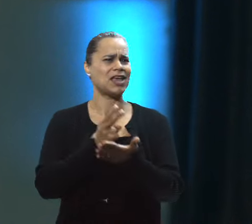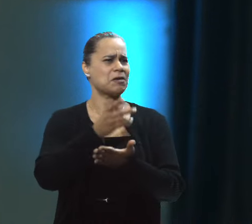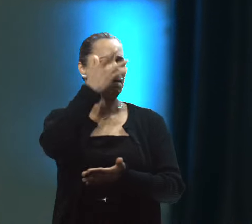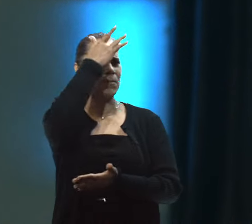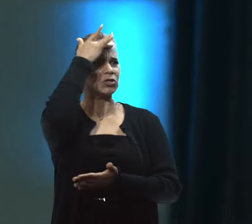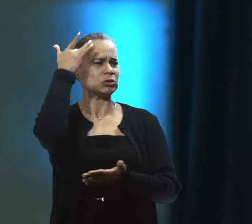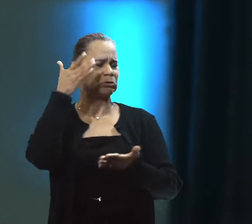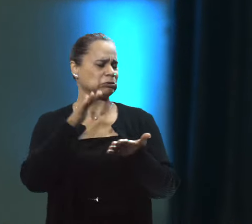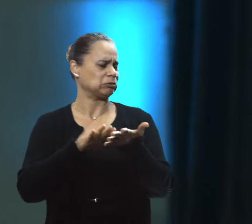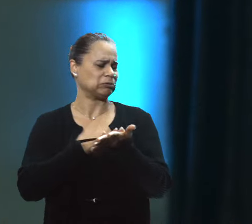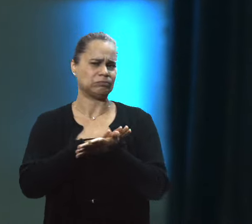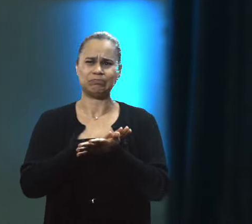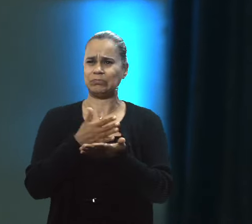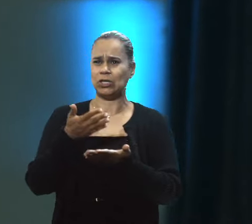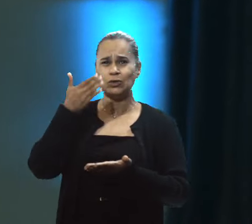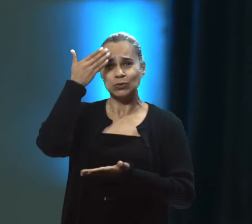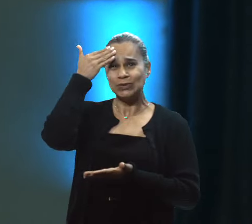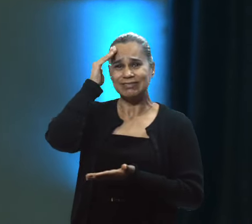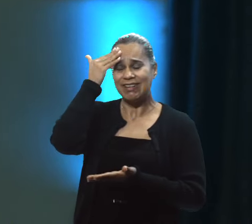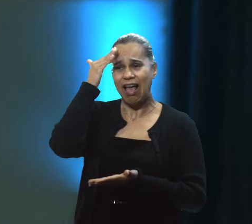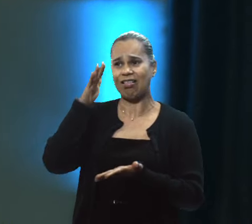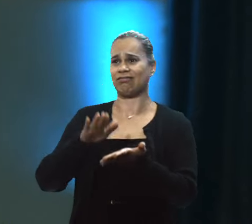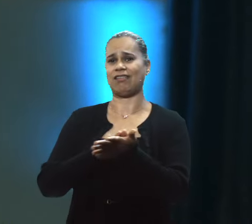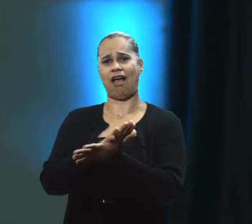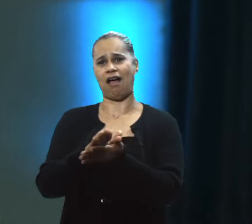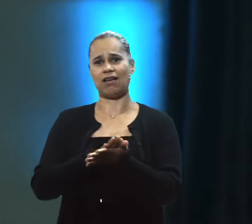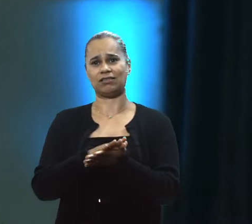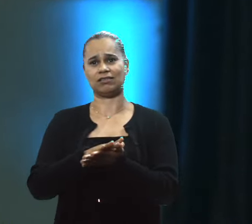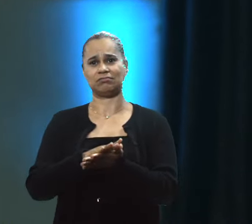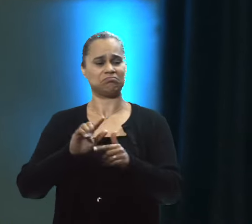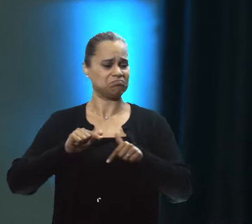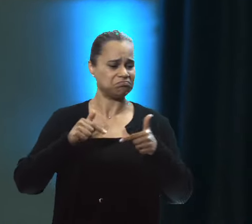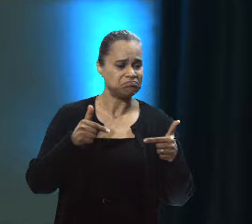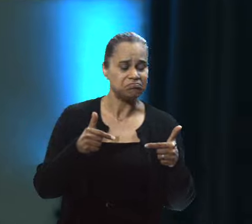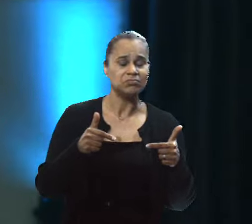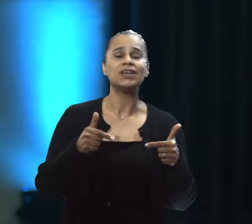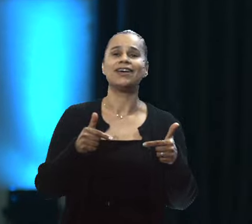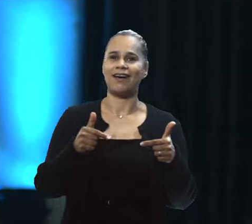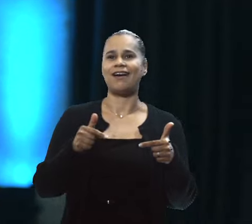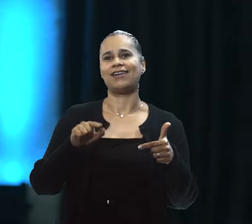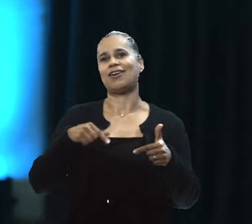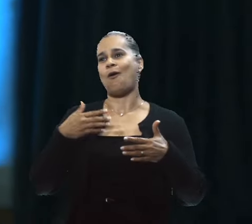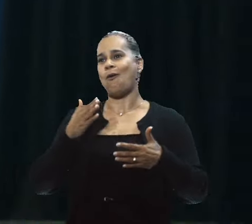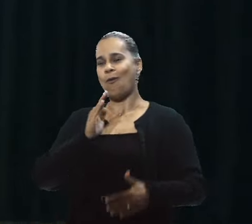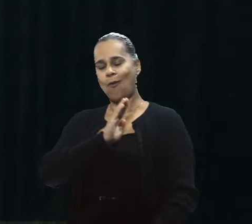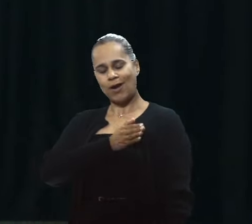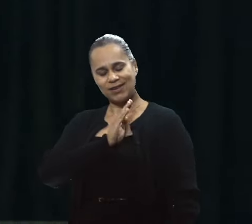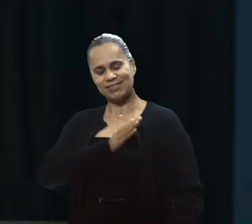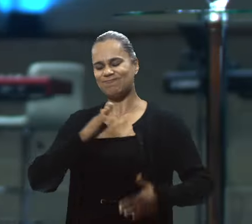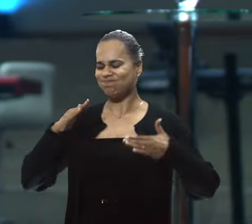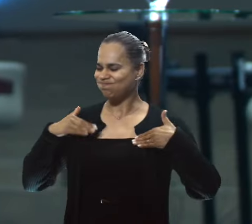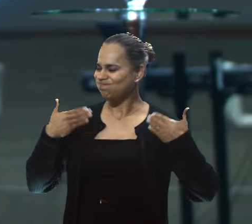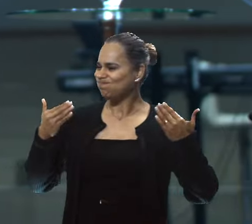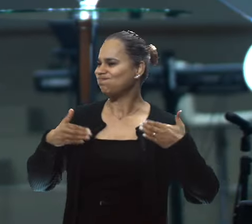traz alegria para o nosso coração. Quantos querem agradar a Deus?